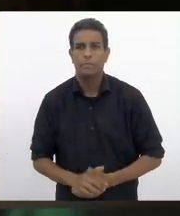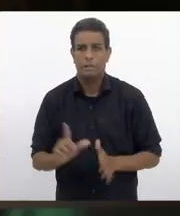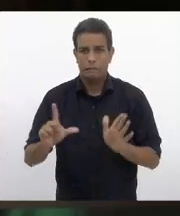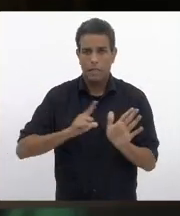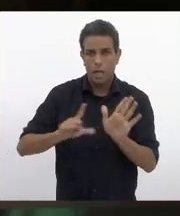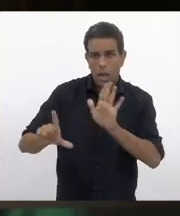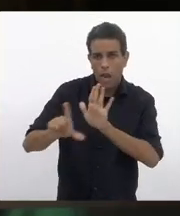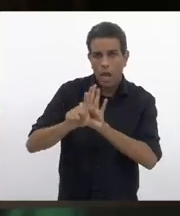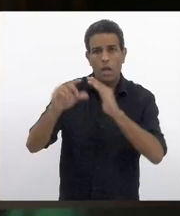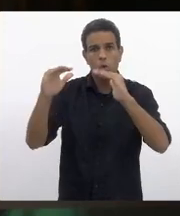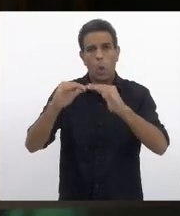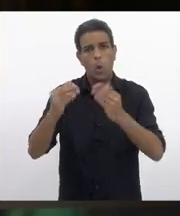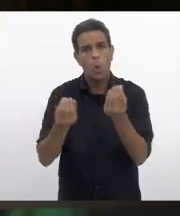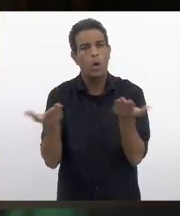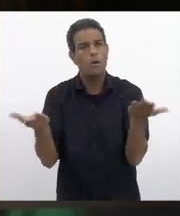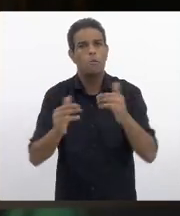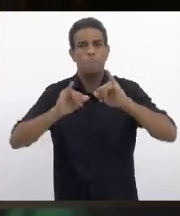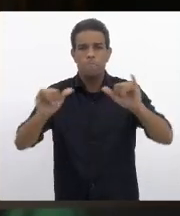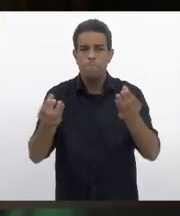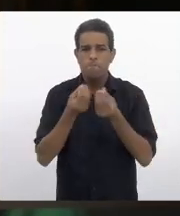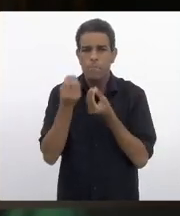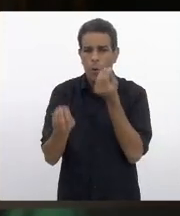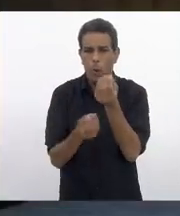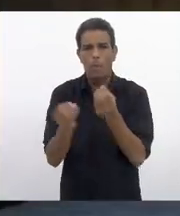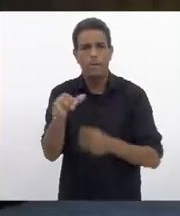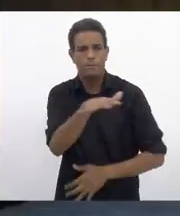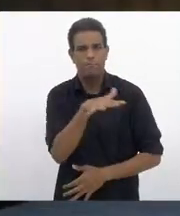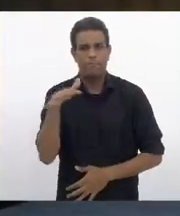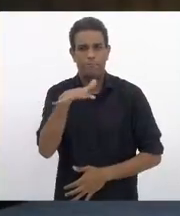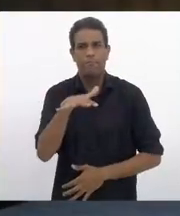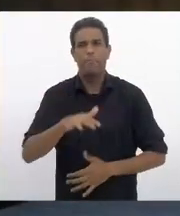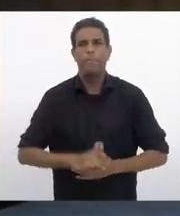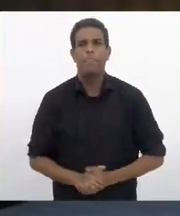isso. Então, hoje, eu quero aqui dizer que